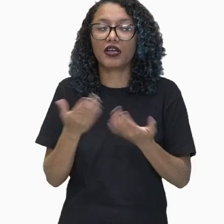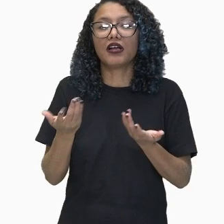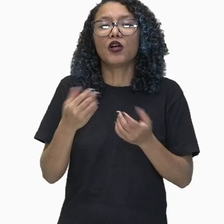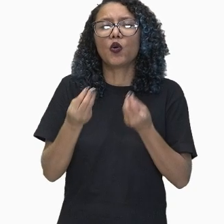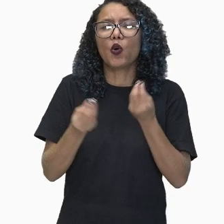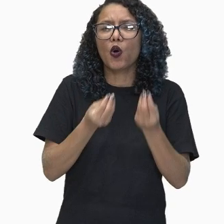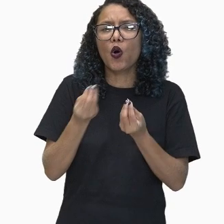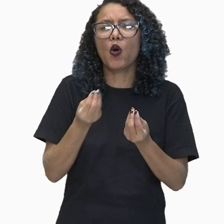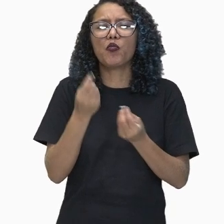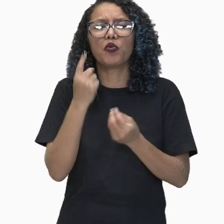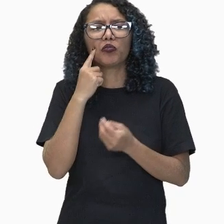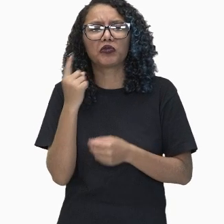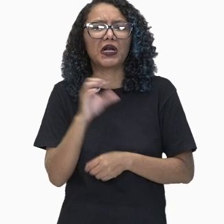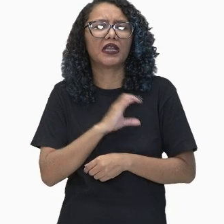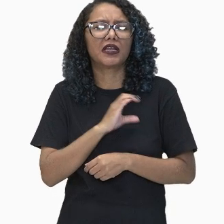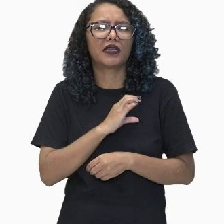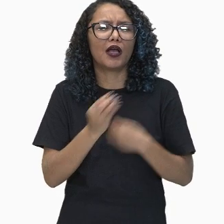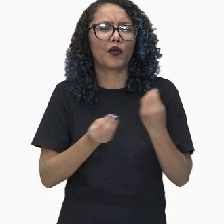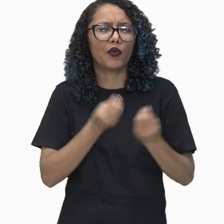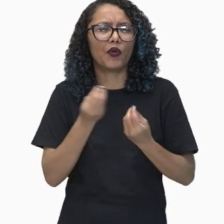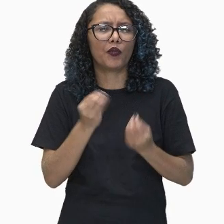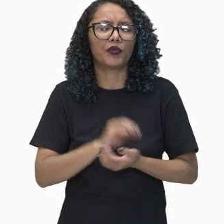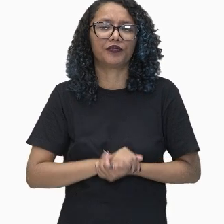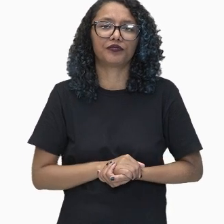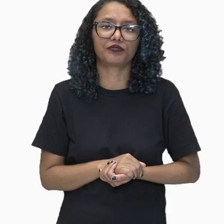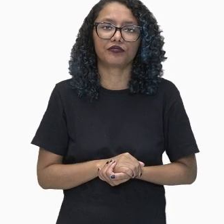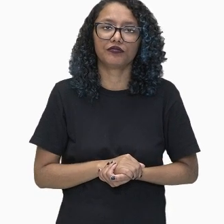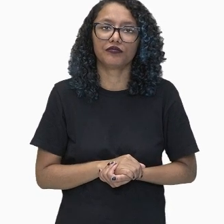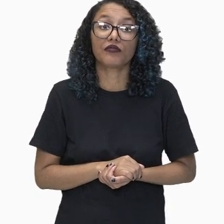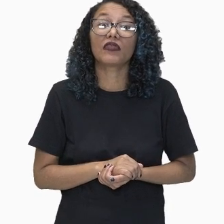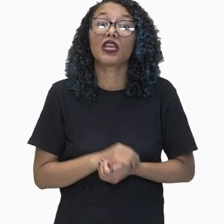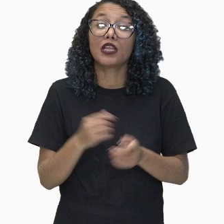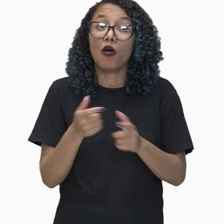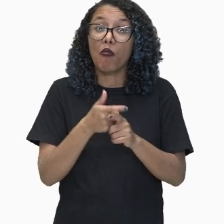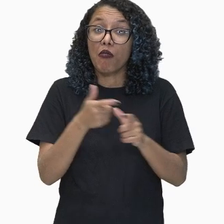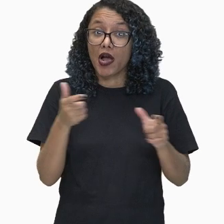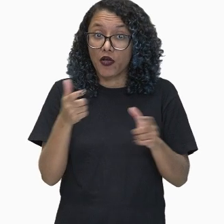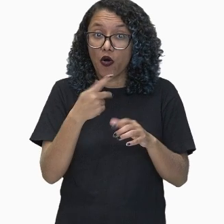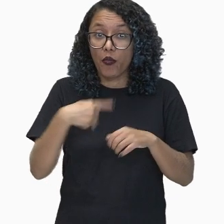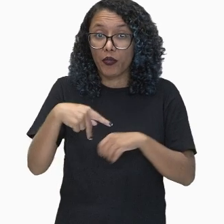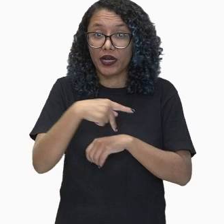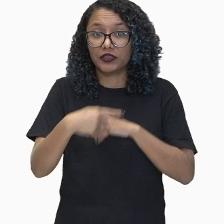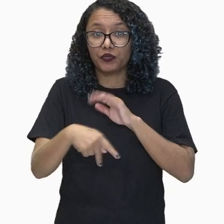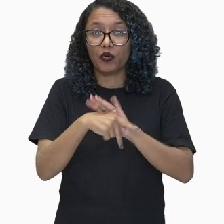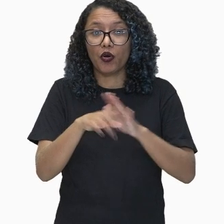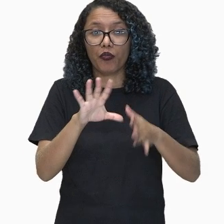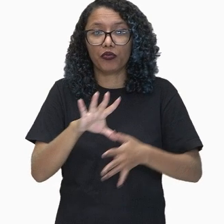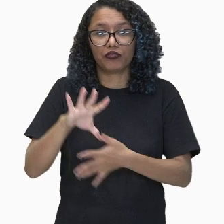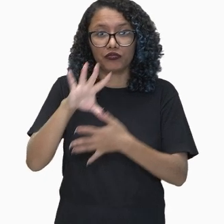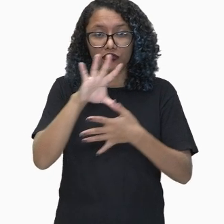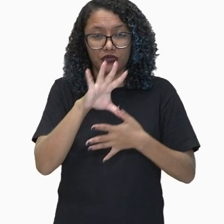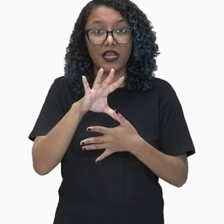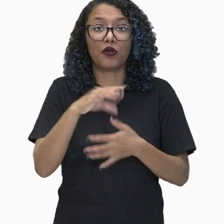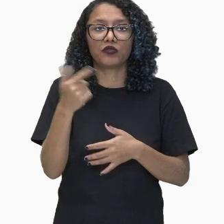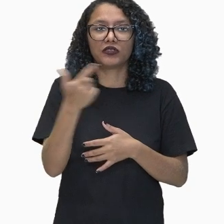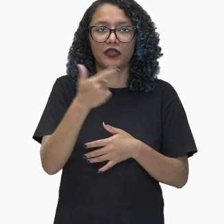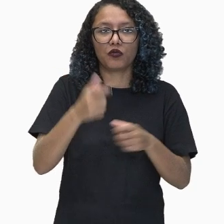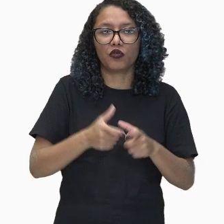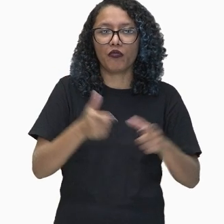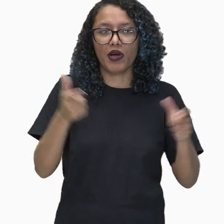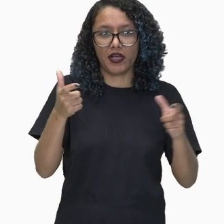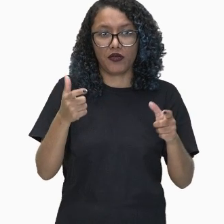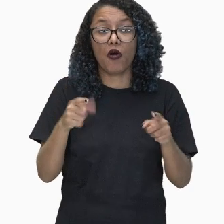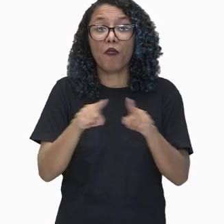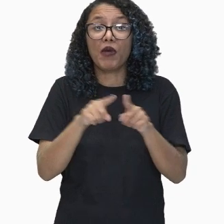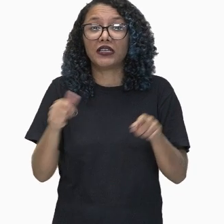esse? Então, olha só, o Canadá ele é o maior país do continente americano, é o segundo maior, ele só vai perder para a Rússia, que a Rússia